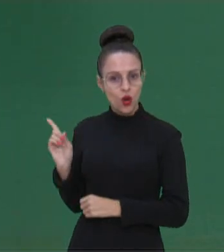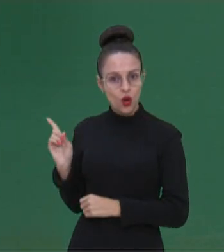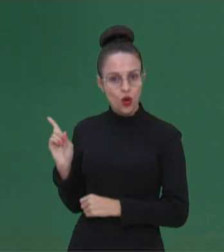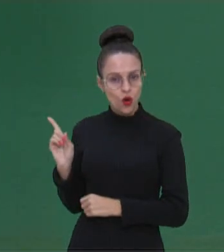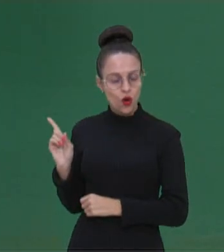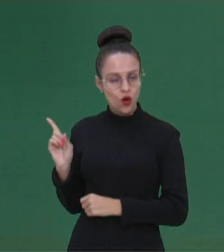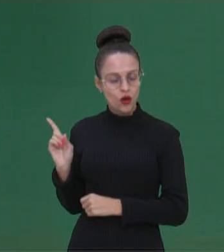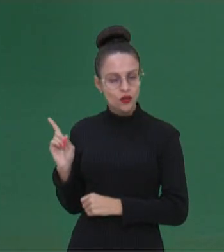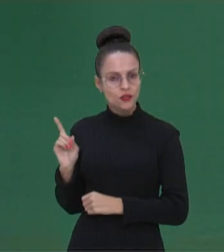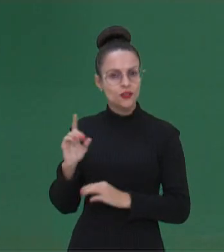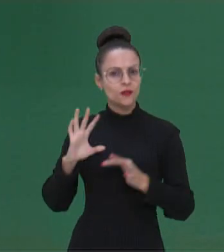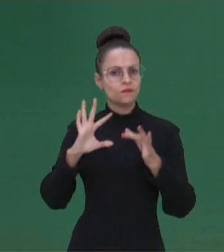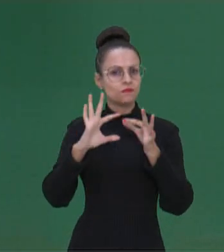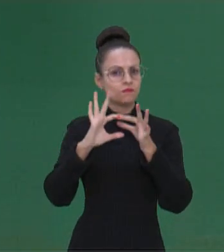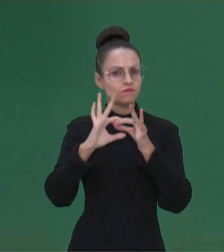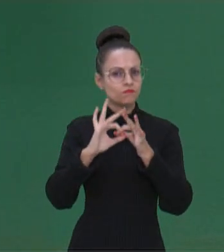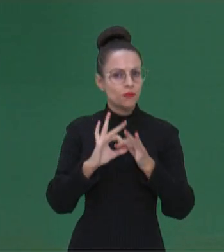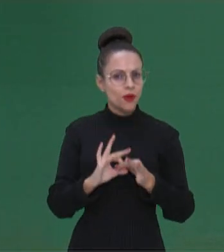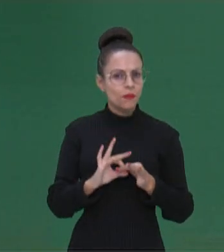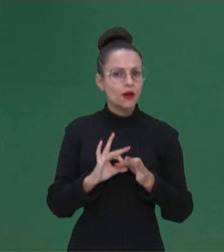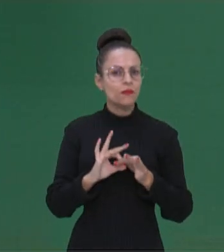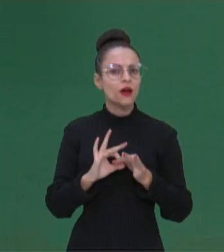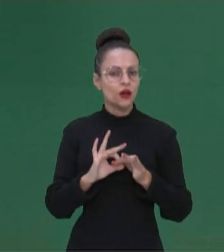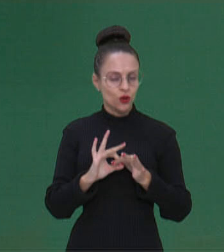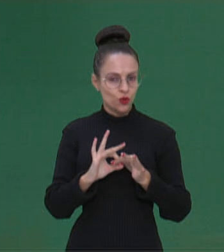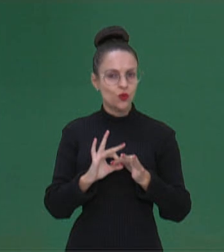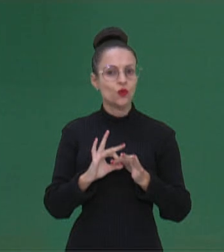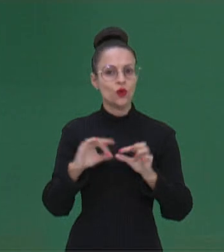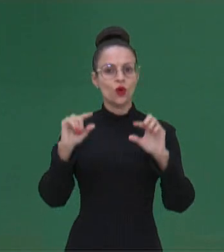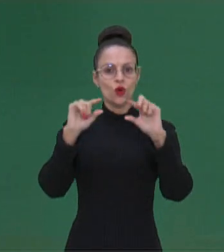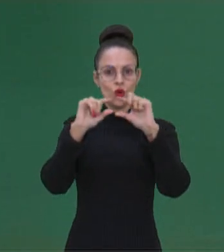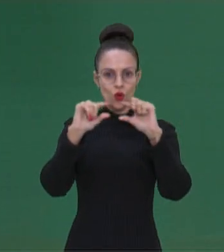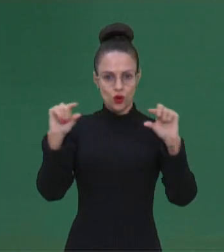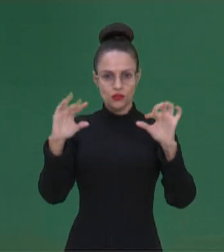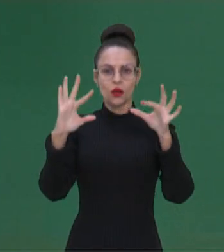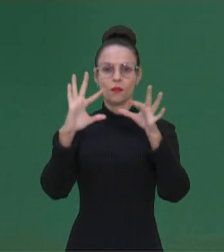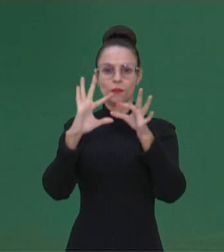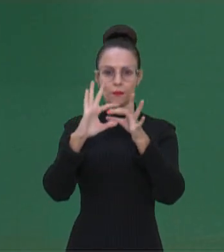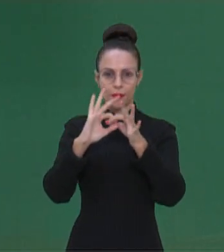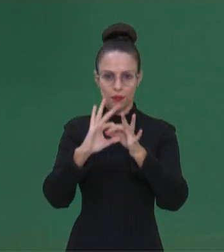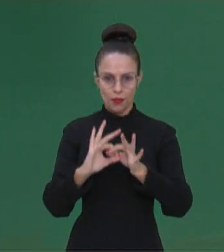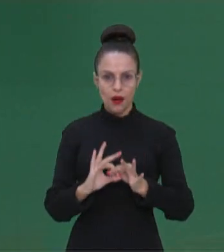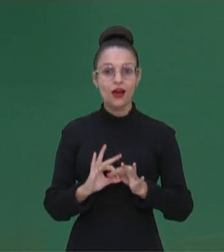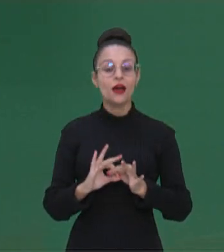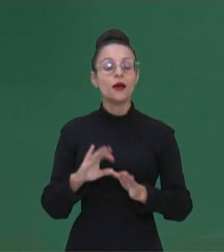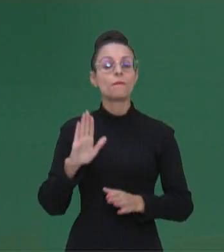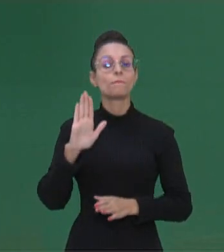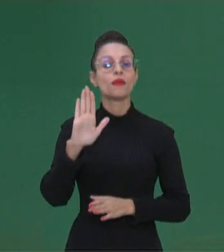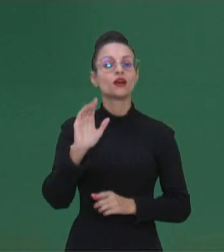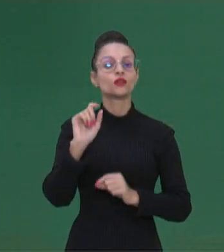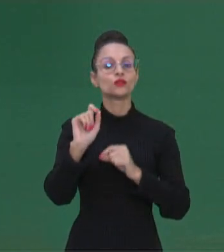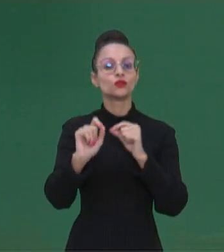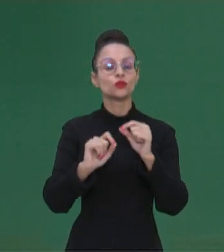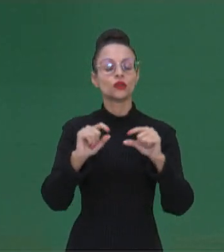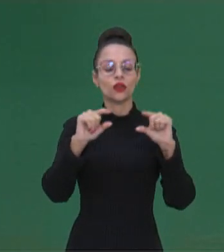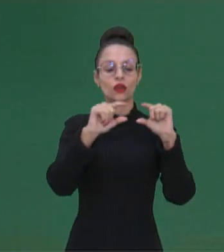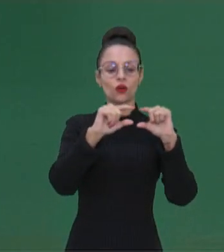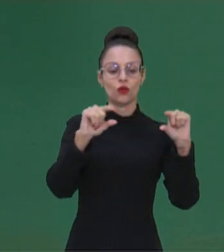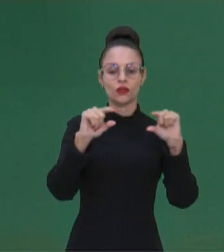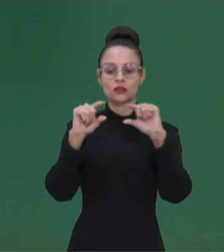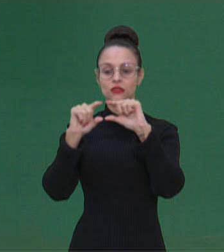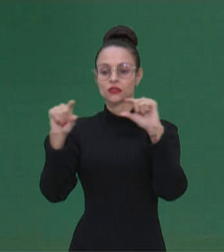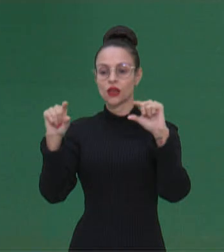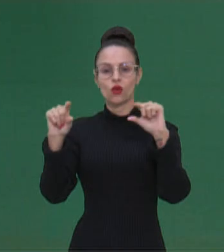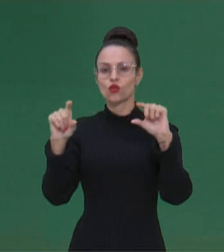coordenativas, daquelas que vão unir orações também, né? Só que orações que não